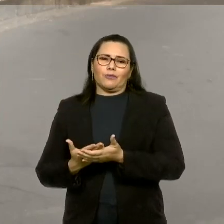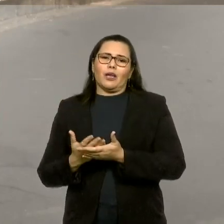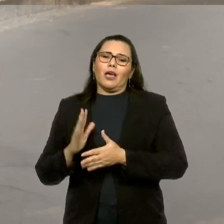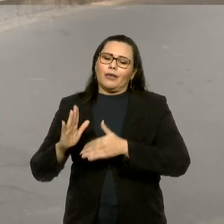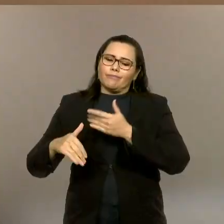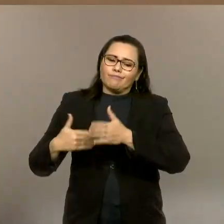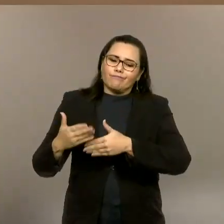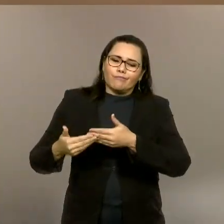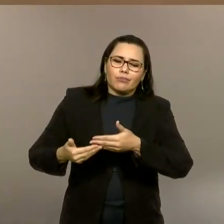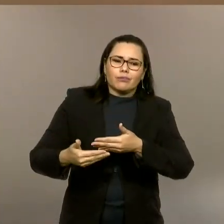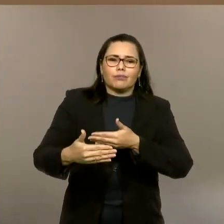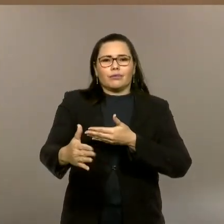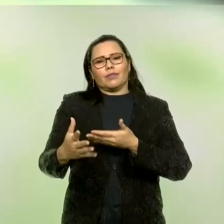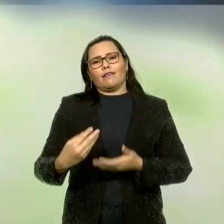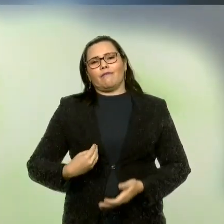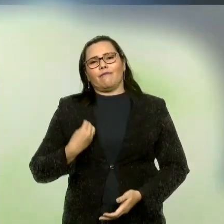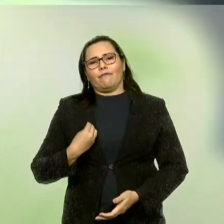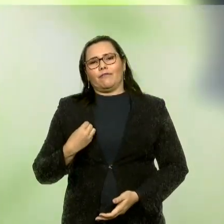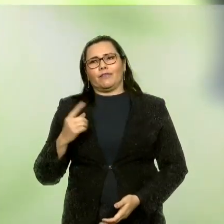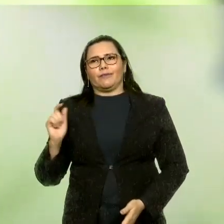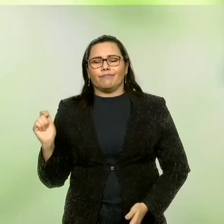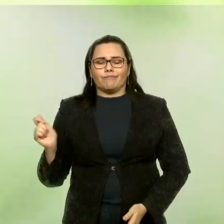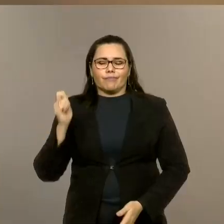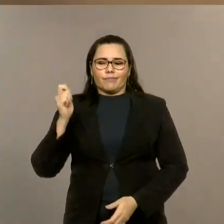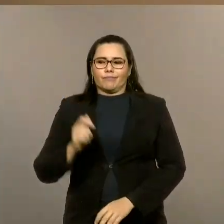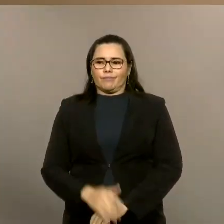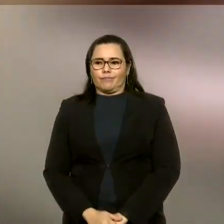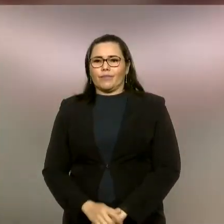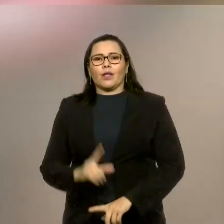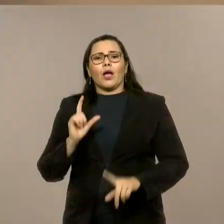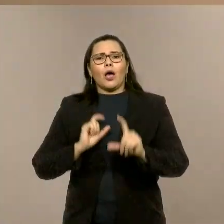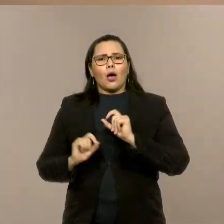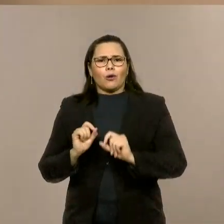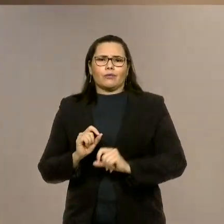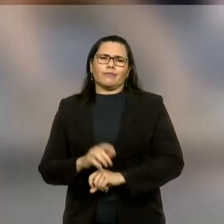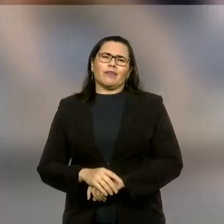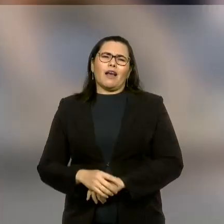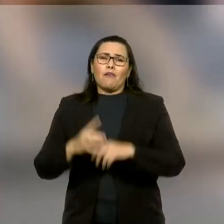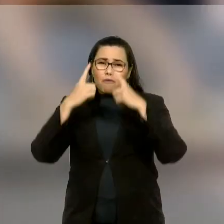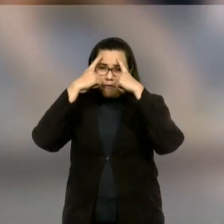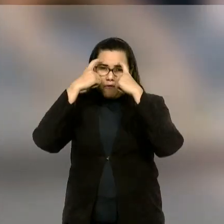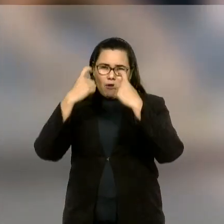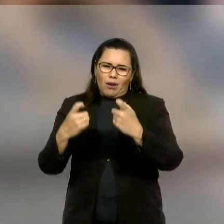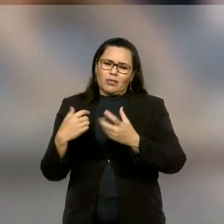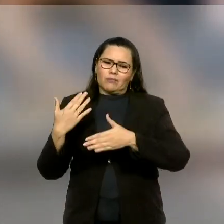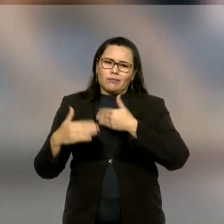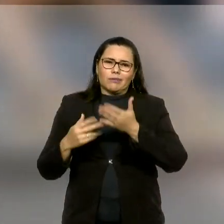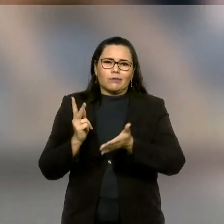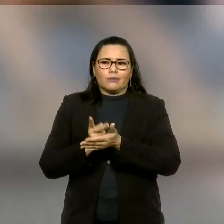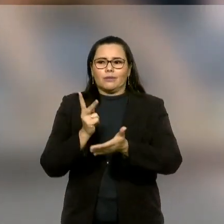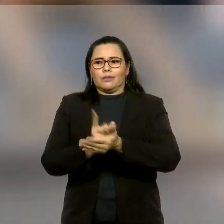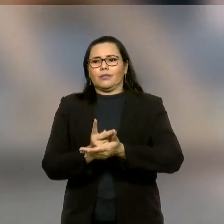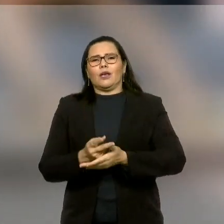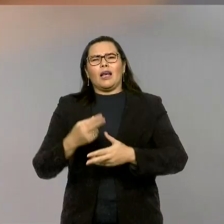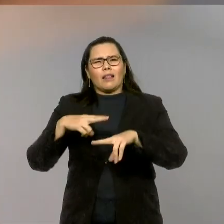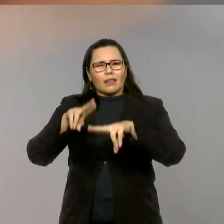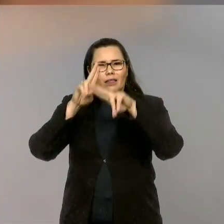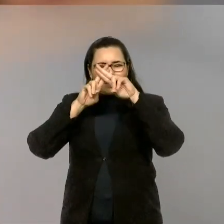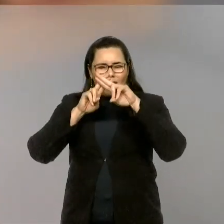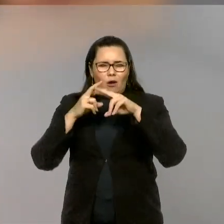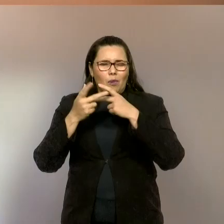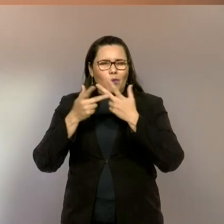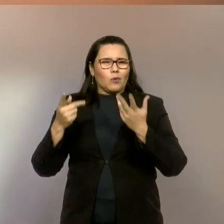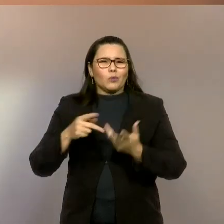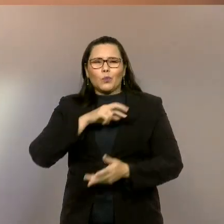na vida adulta é o que se classifica como ciclo da violência situações de e eventos negativos que ocorrem nos